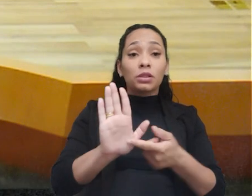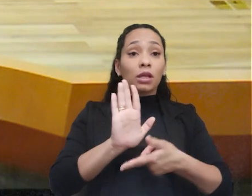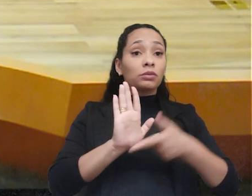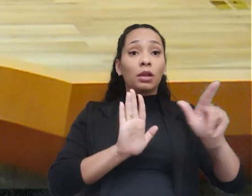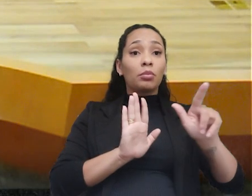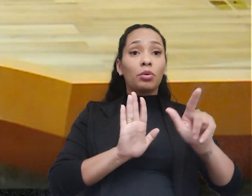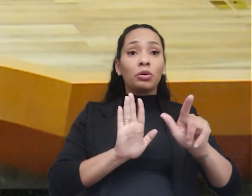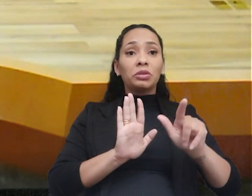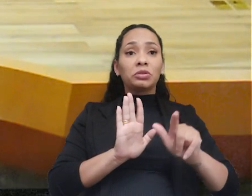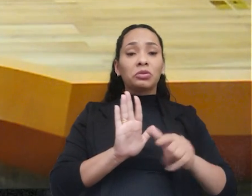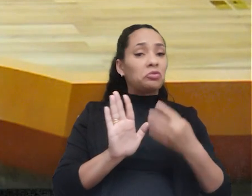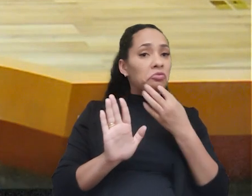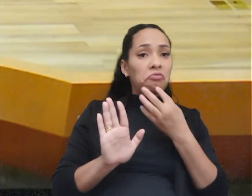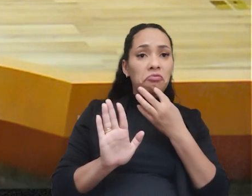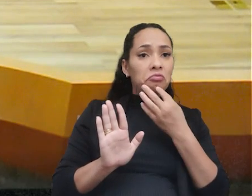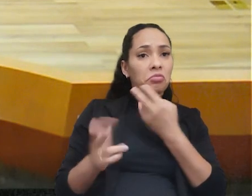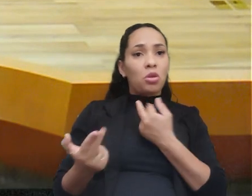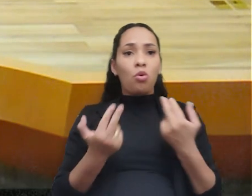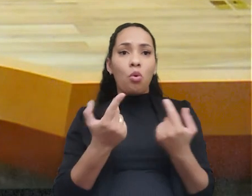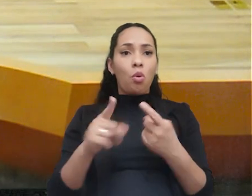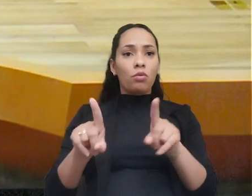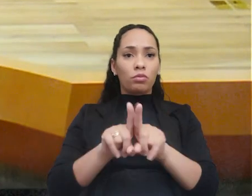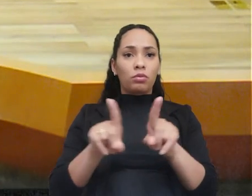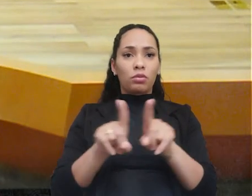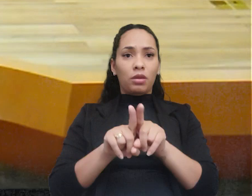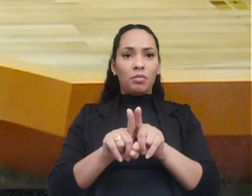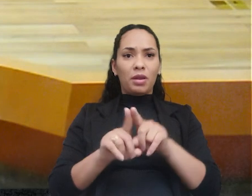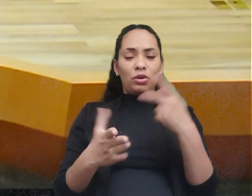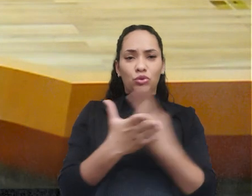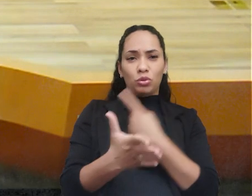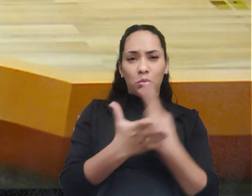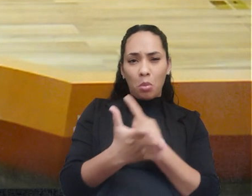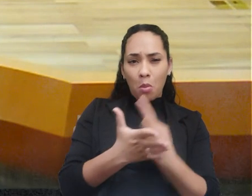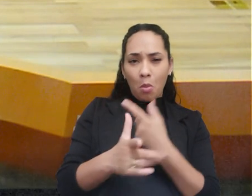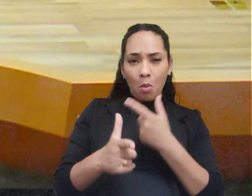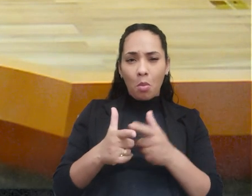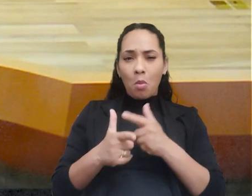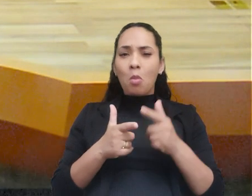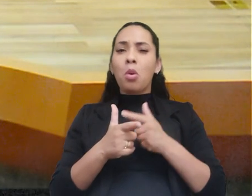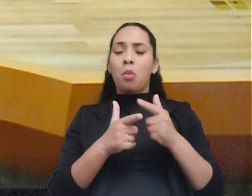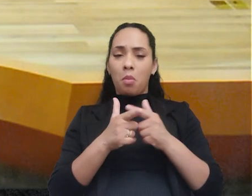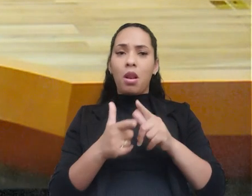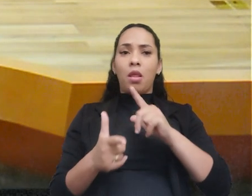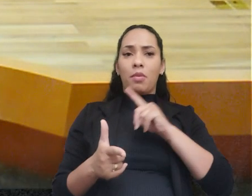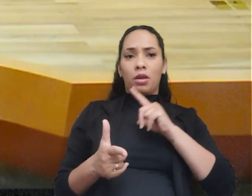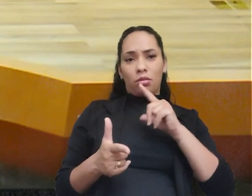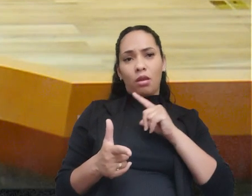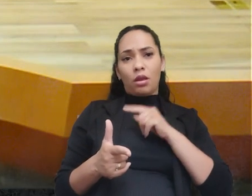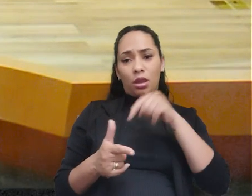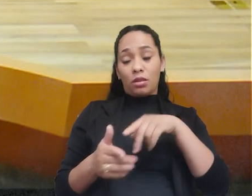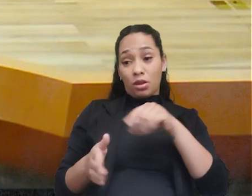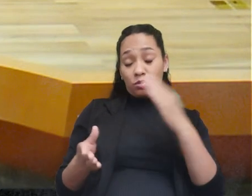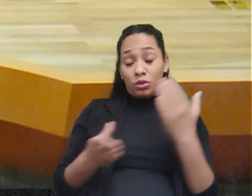posteriormente ao parecer não foram conhecidos, assim como também as irregularidades que foram reconhecidas neste processo